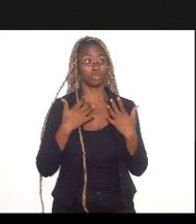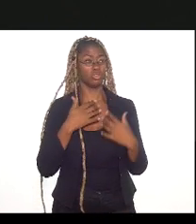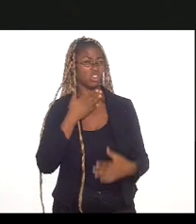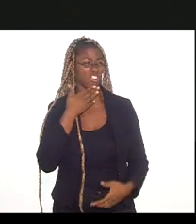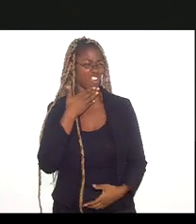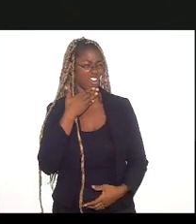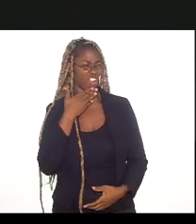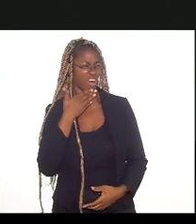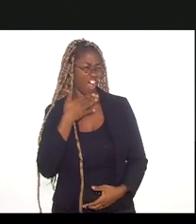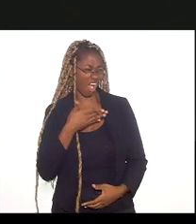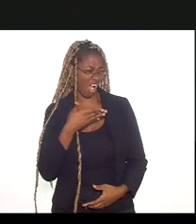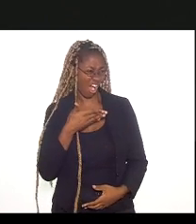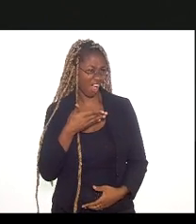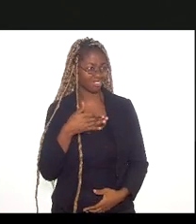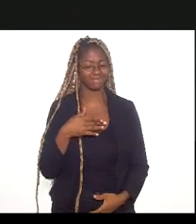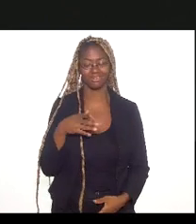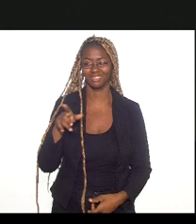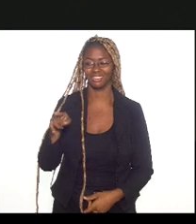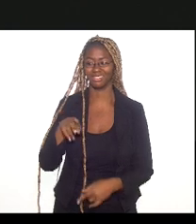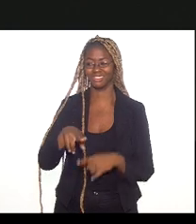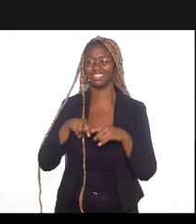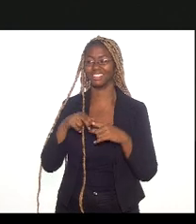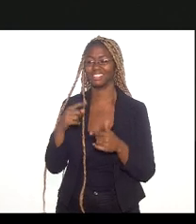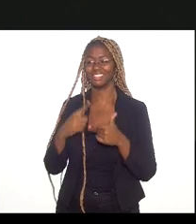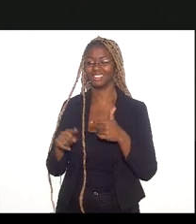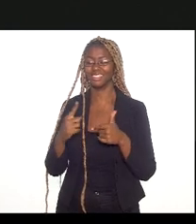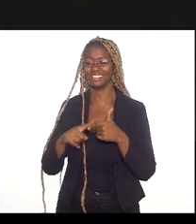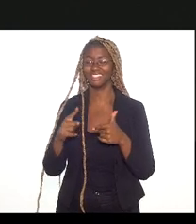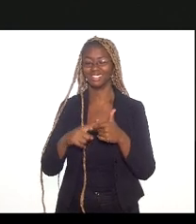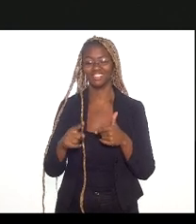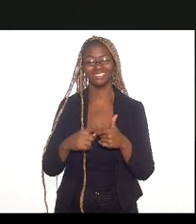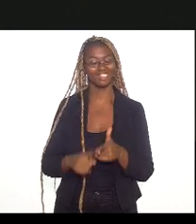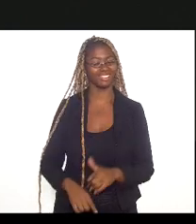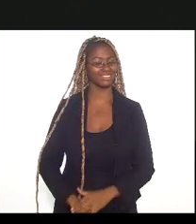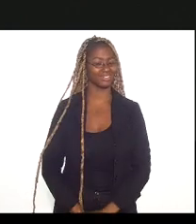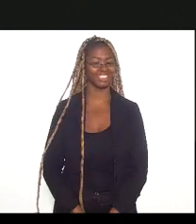face à conjuntura complexa. Gente, ajuda ele aí, TV